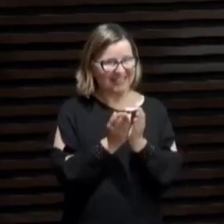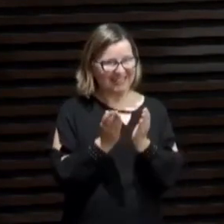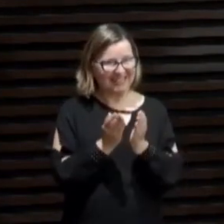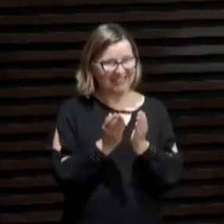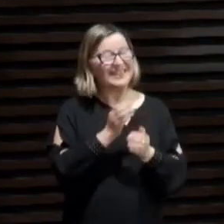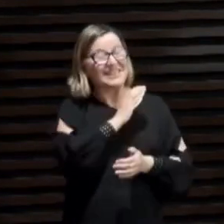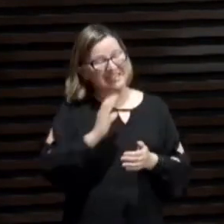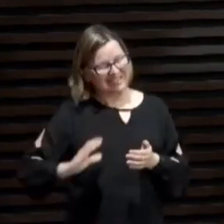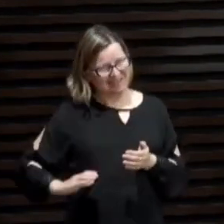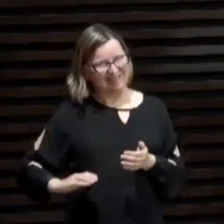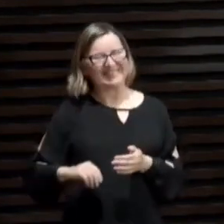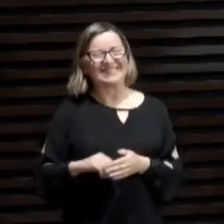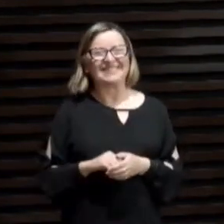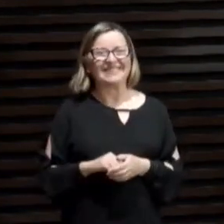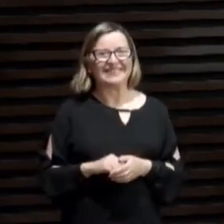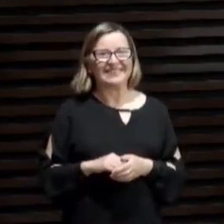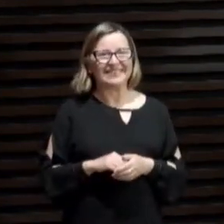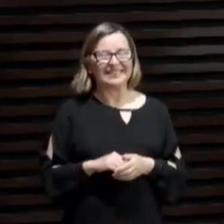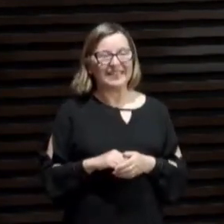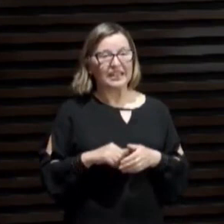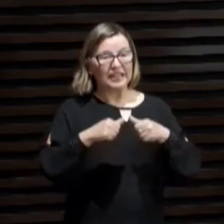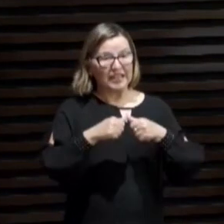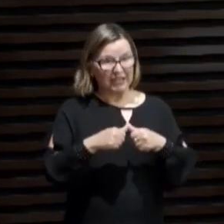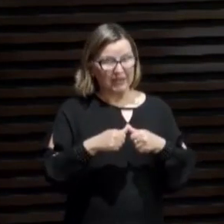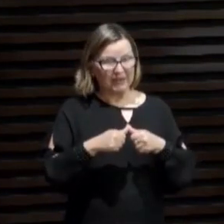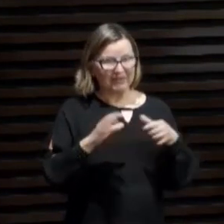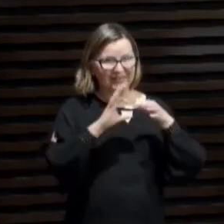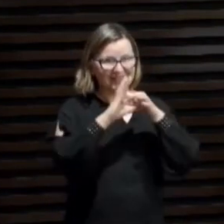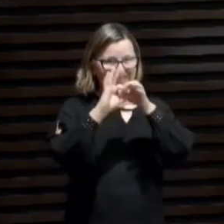Isso pode ser uma intimidade.